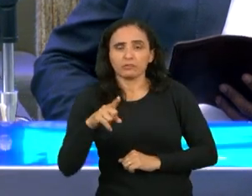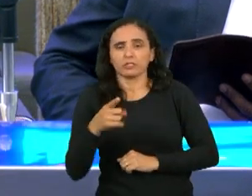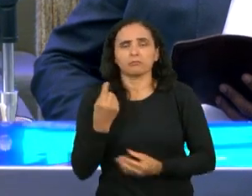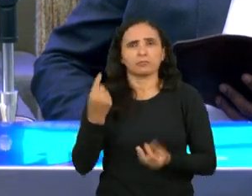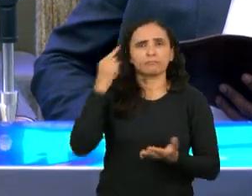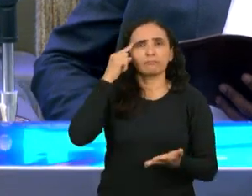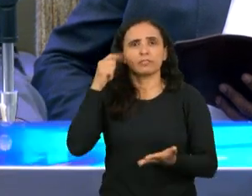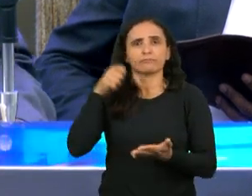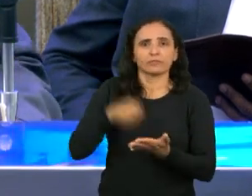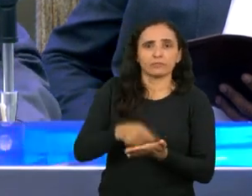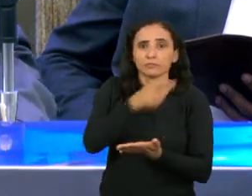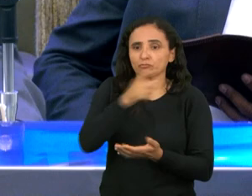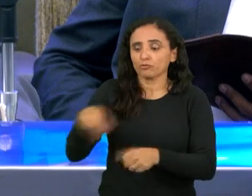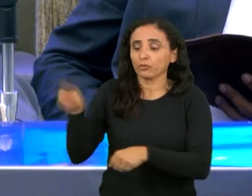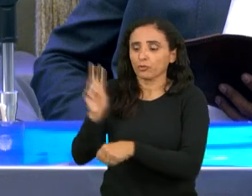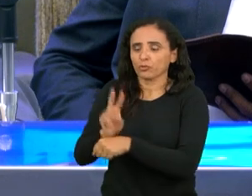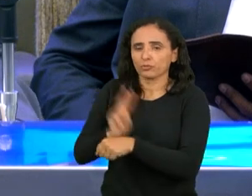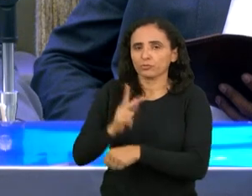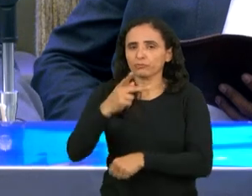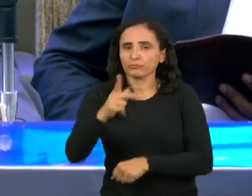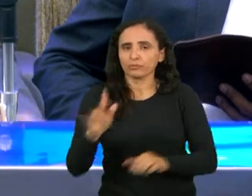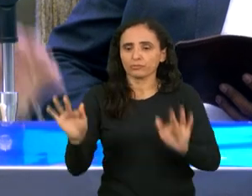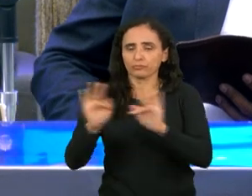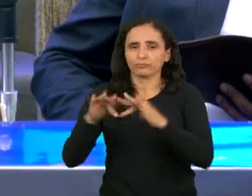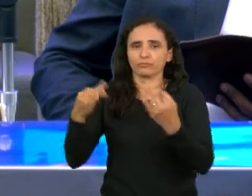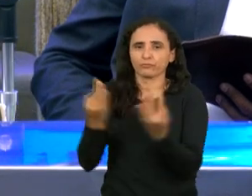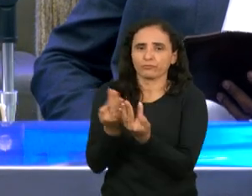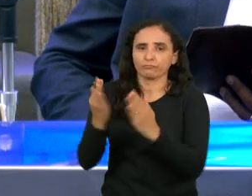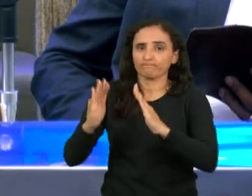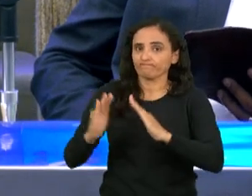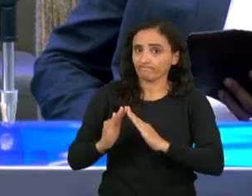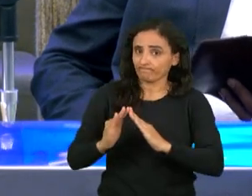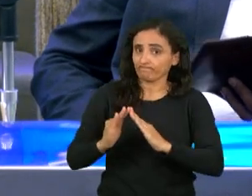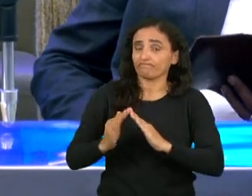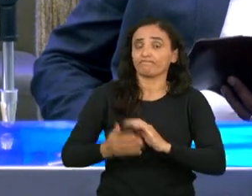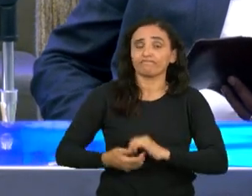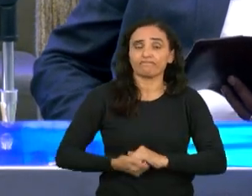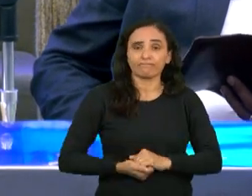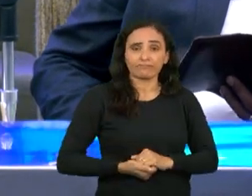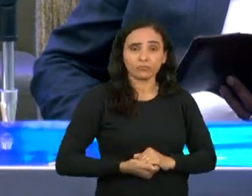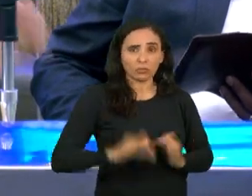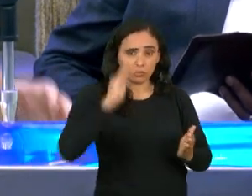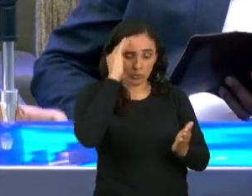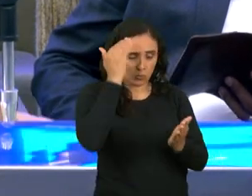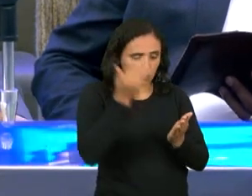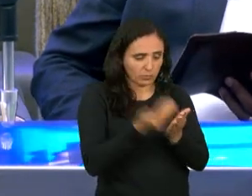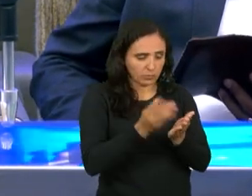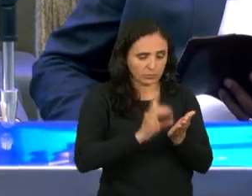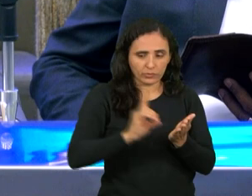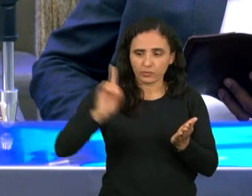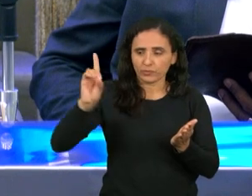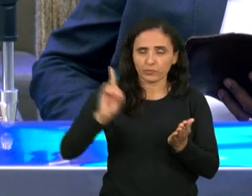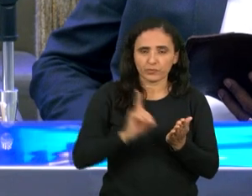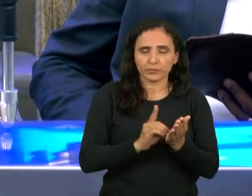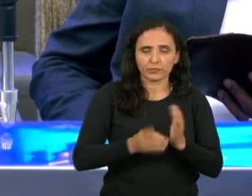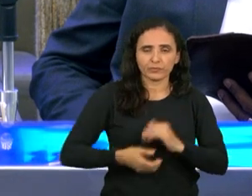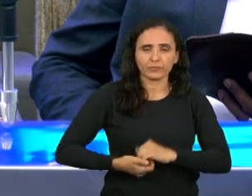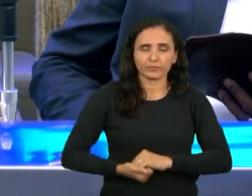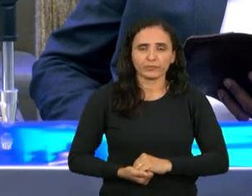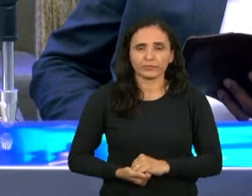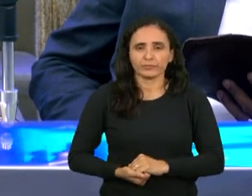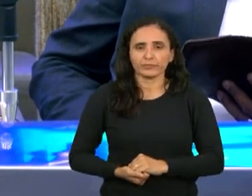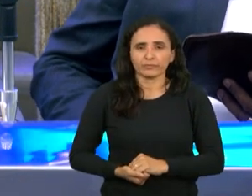que é um mandamento da palavra de Deus Paulo diz que antes